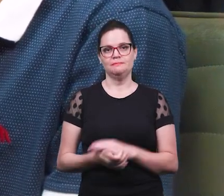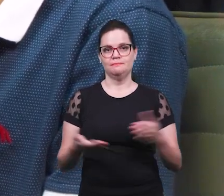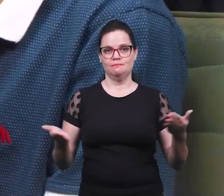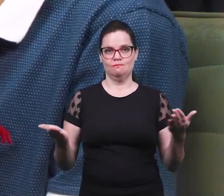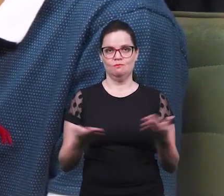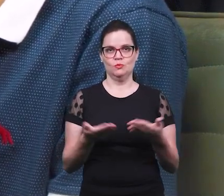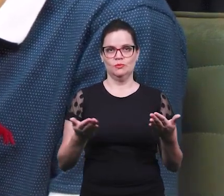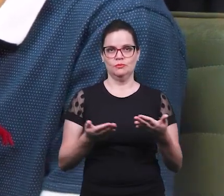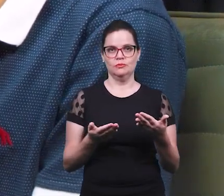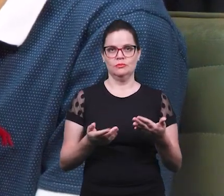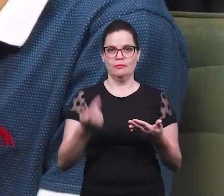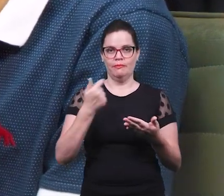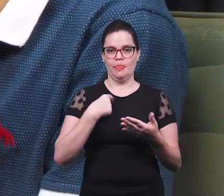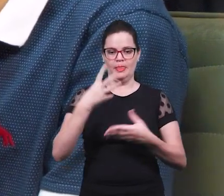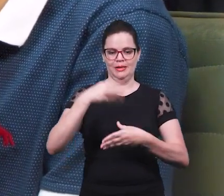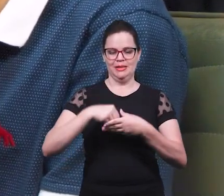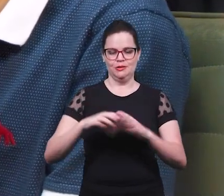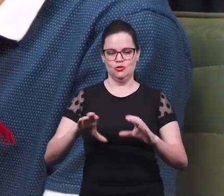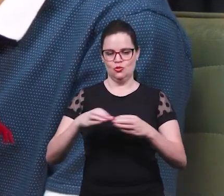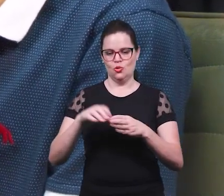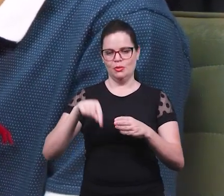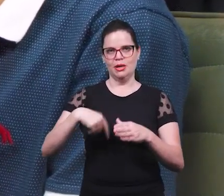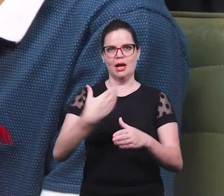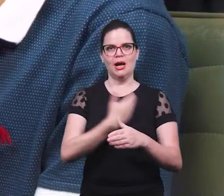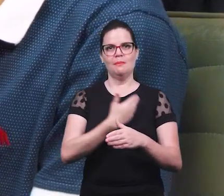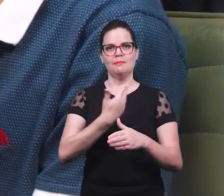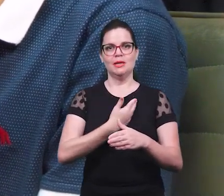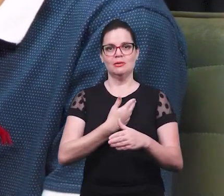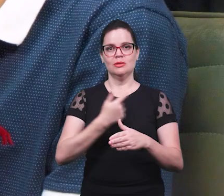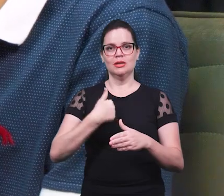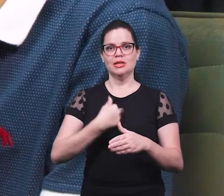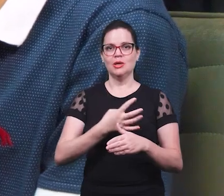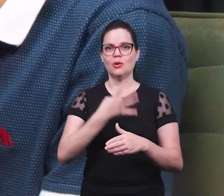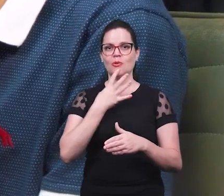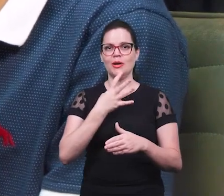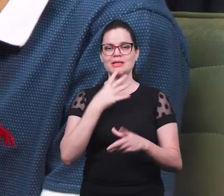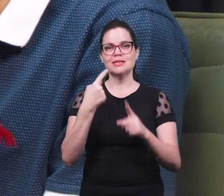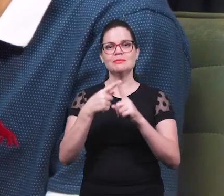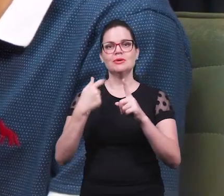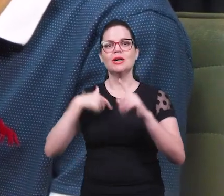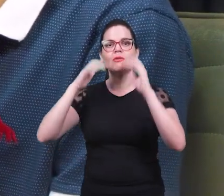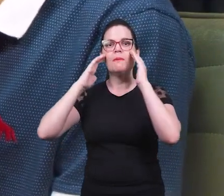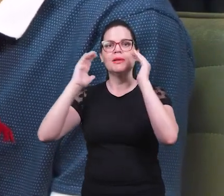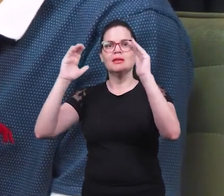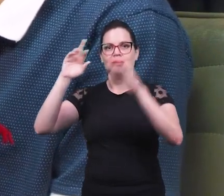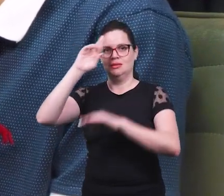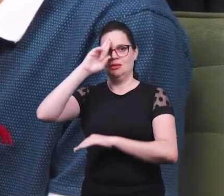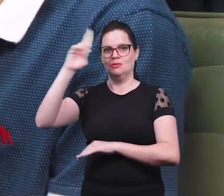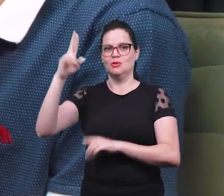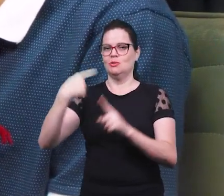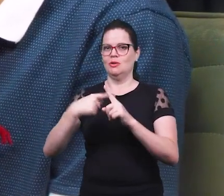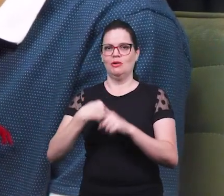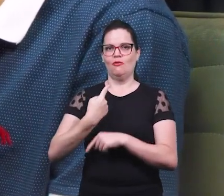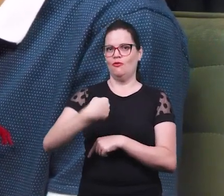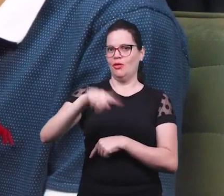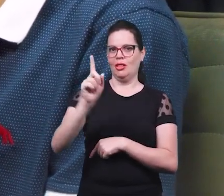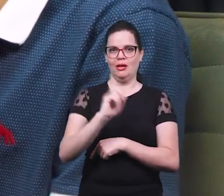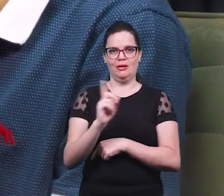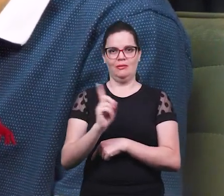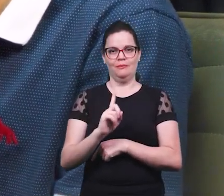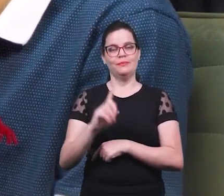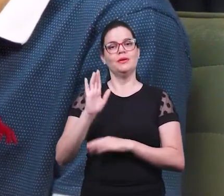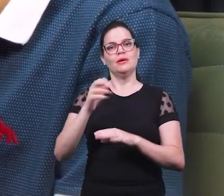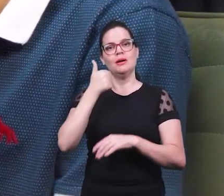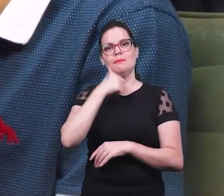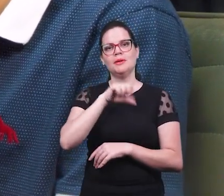hoje eu estou dentro de um outro grupo de amigos que eu conheci quando eu não fui para aquele passeio. Então, como minha mãe me